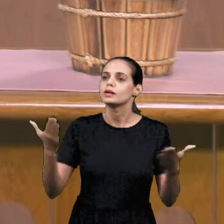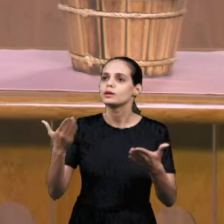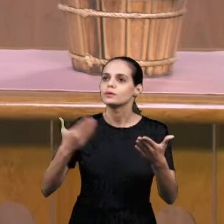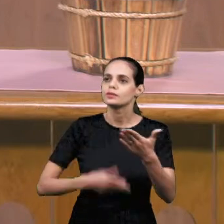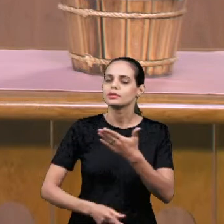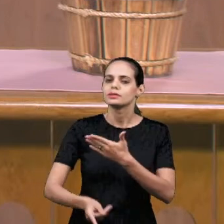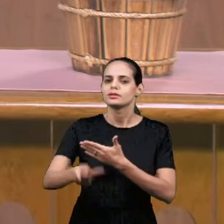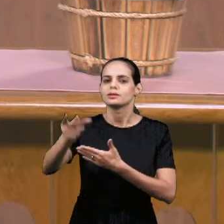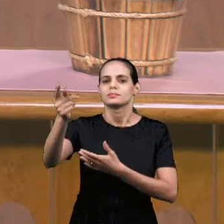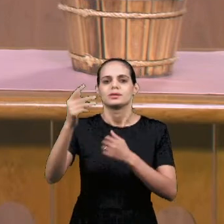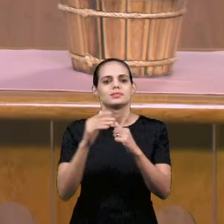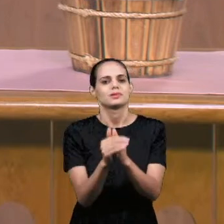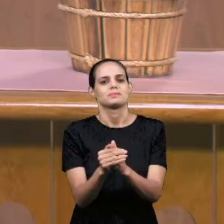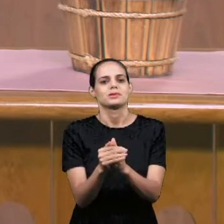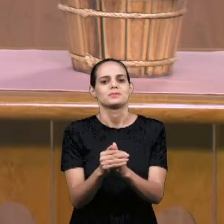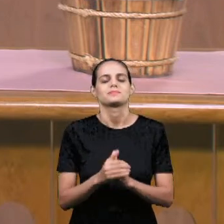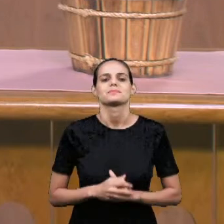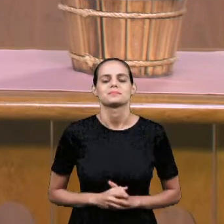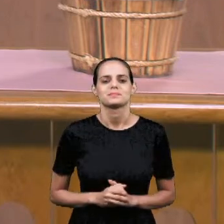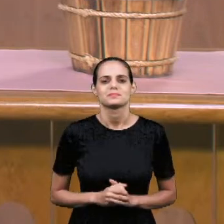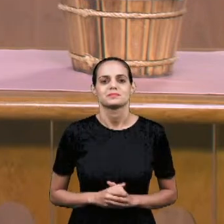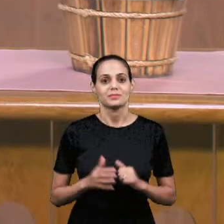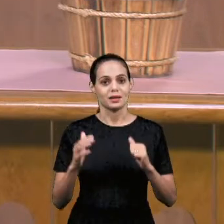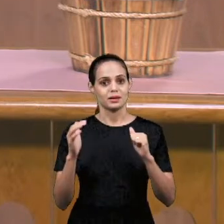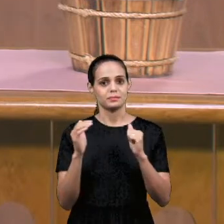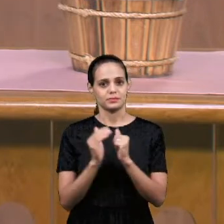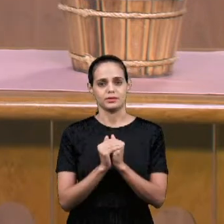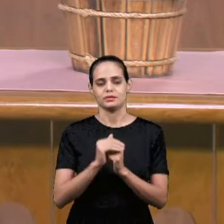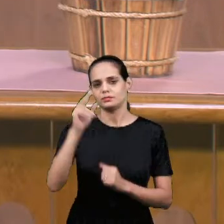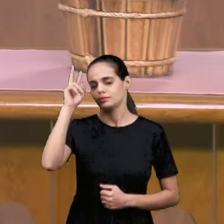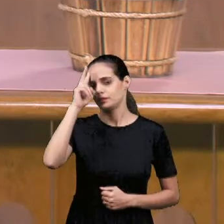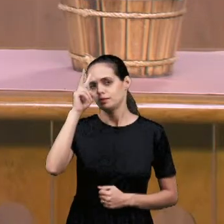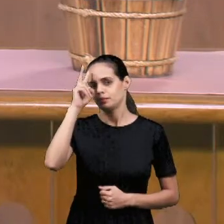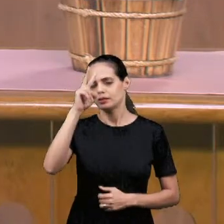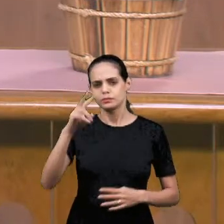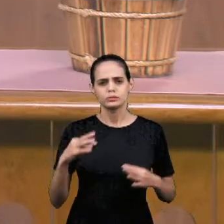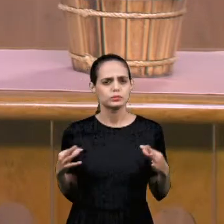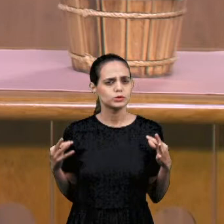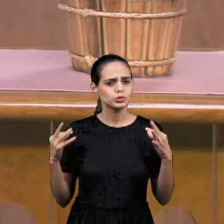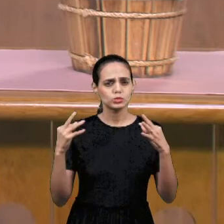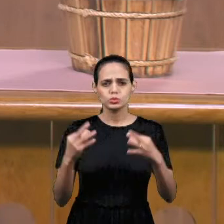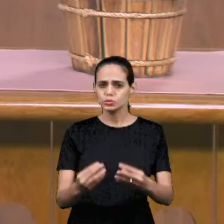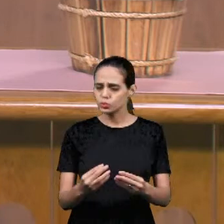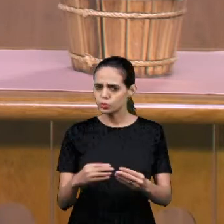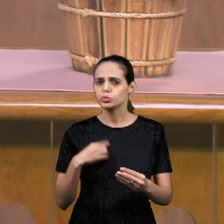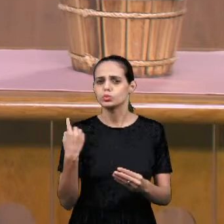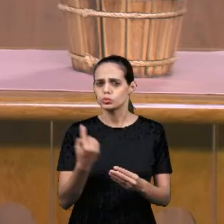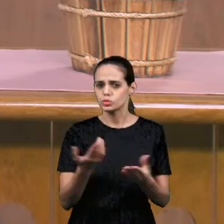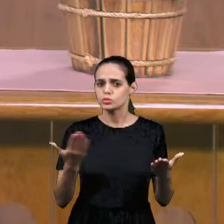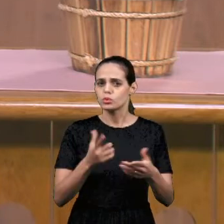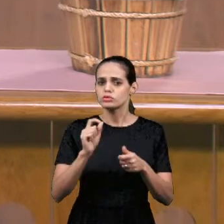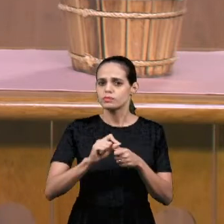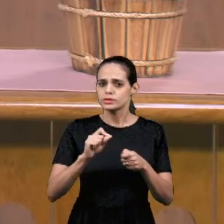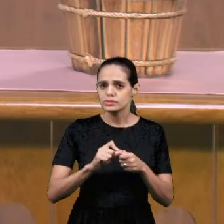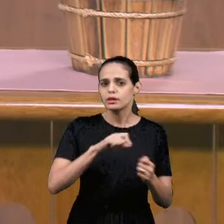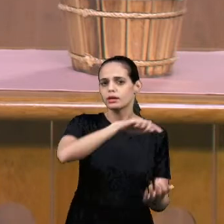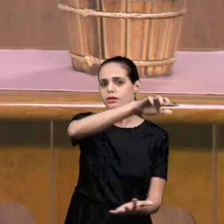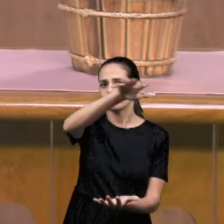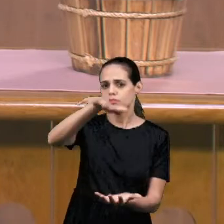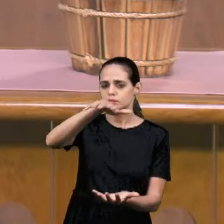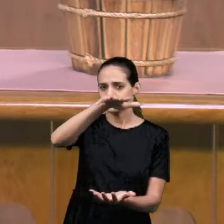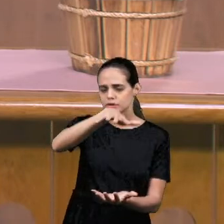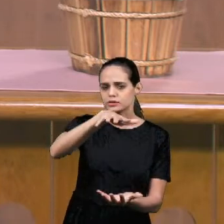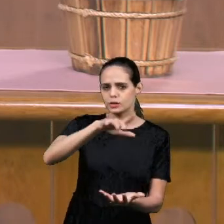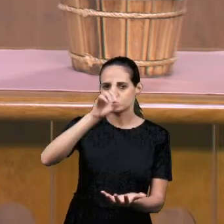para sempre. Amém. Amém, irmãos. Lembramos que todas as atividades, todas as transmissões programadas para esse dia, que os irmãos